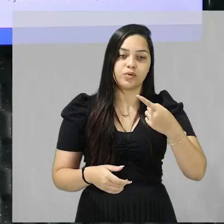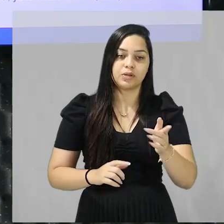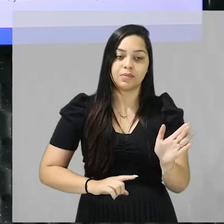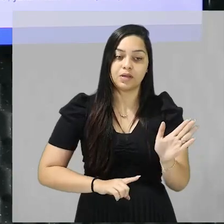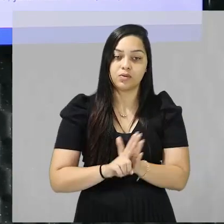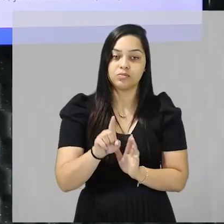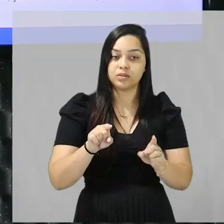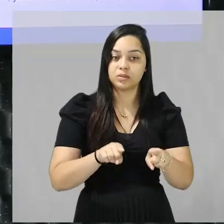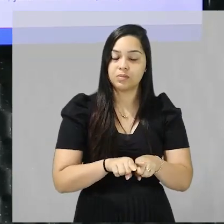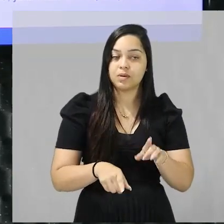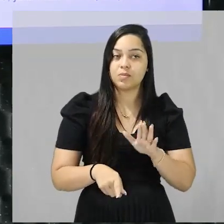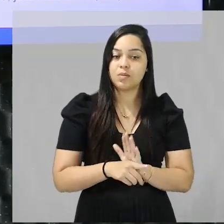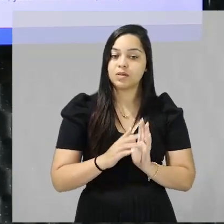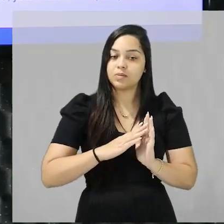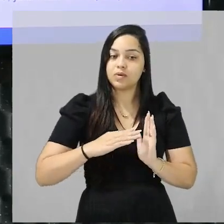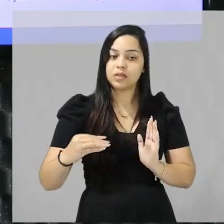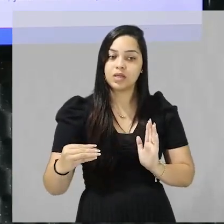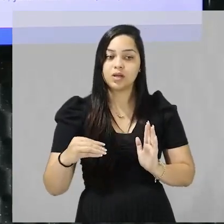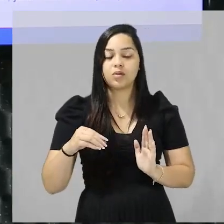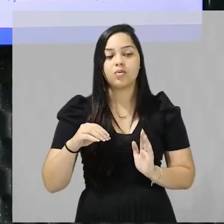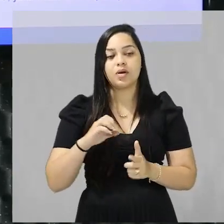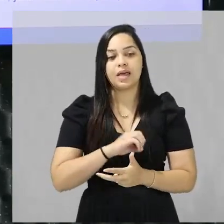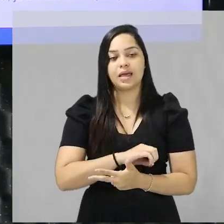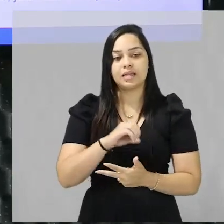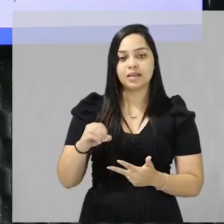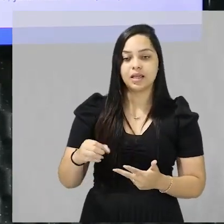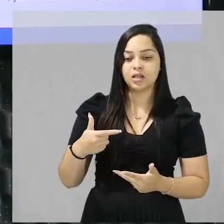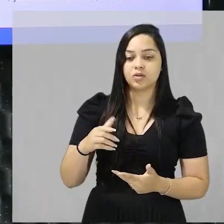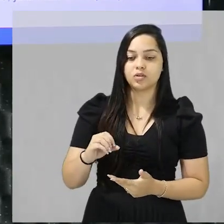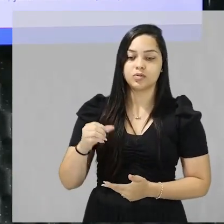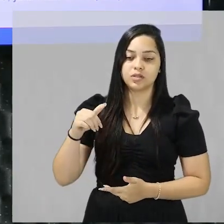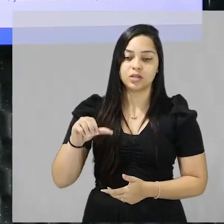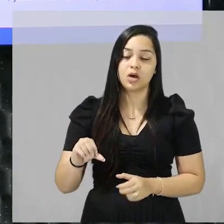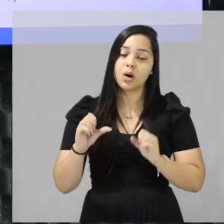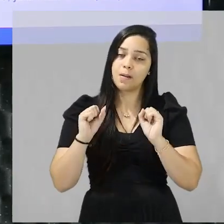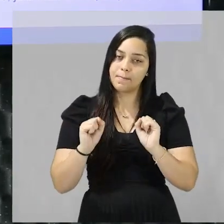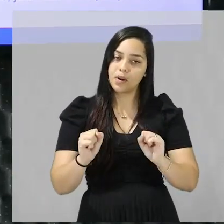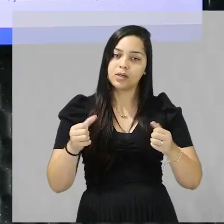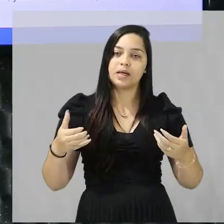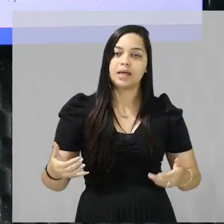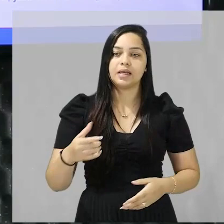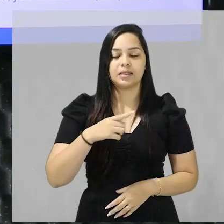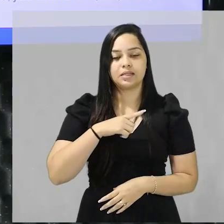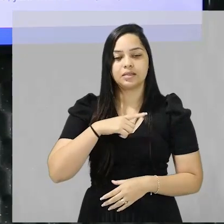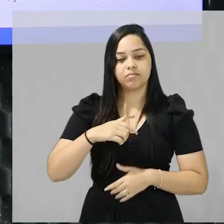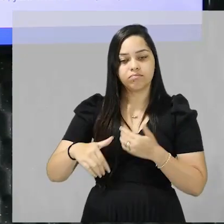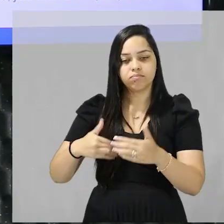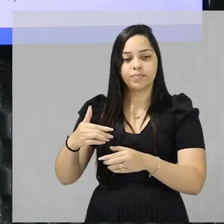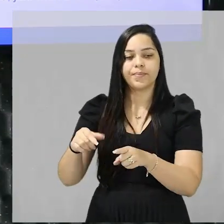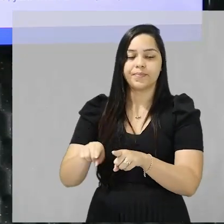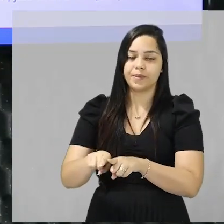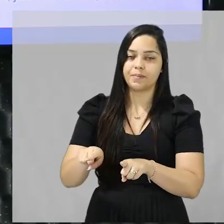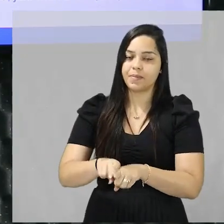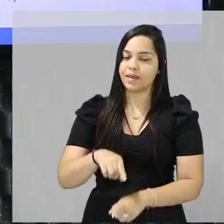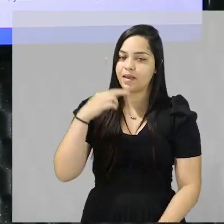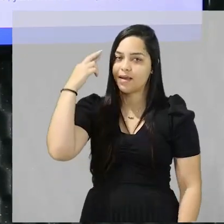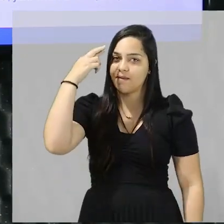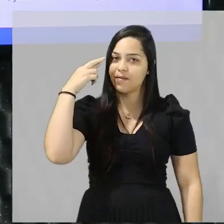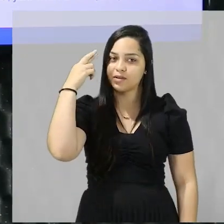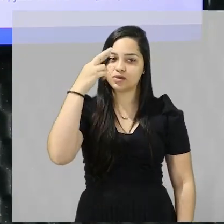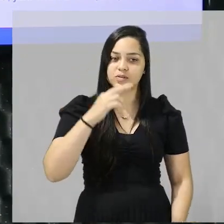questão nesse modelo Enem, nesse sistema Enem, para que a gente possa aí alcançar mais